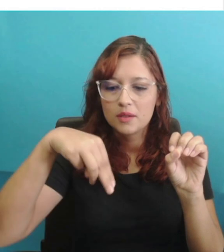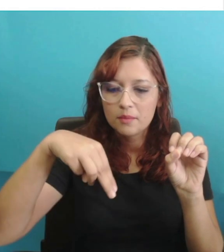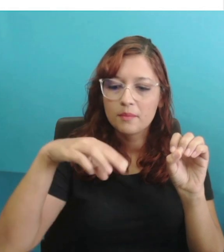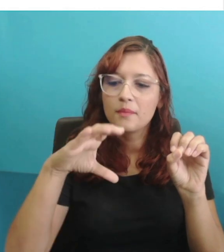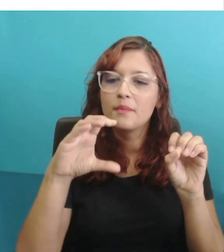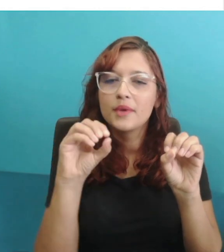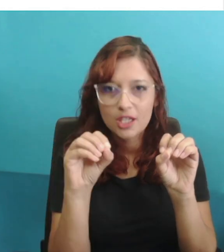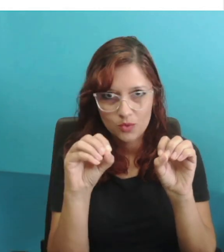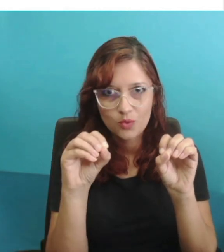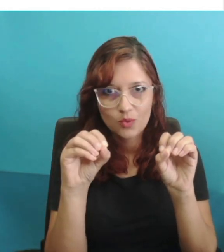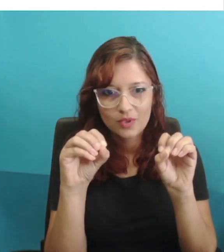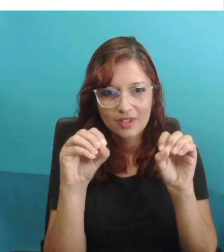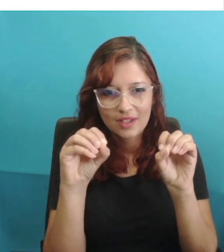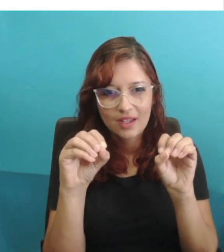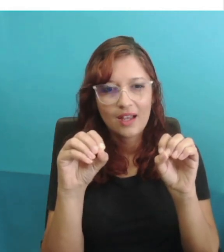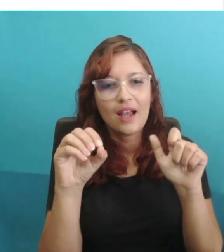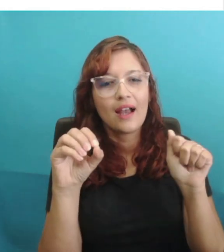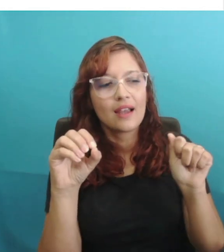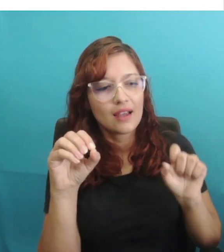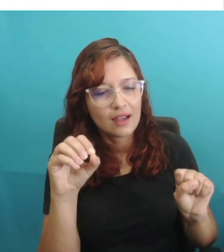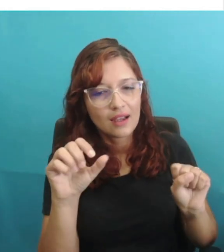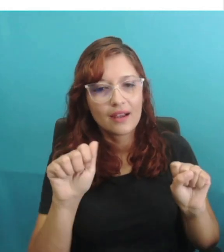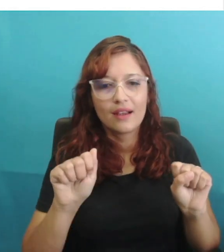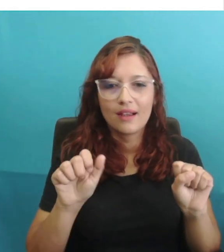ter sempre as mesmas terminações.